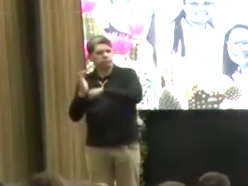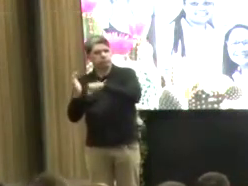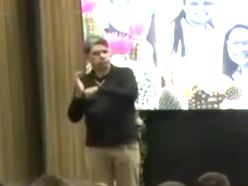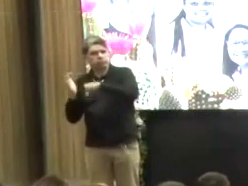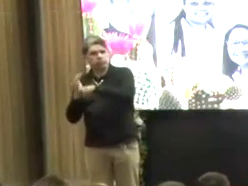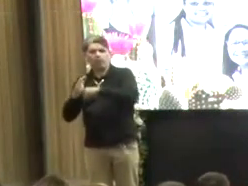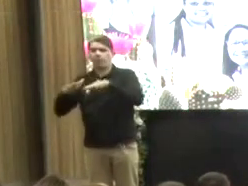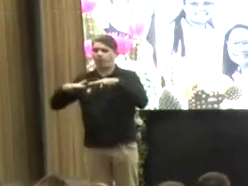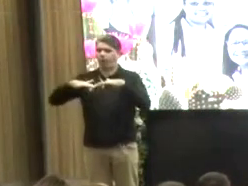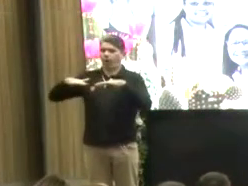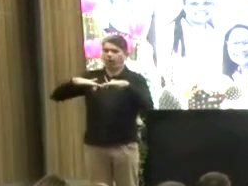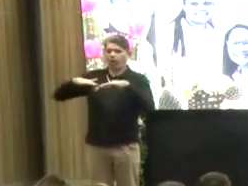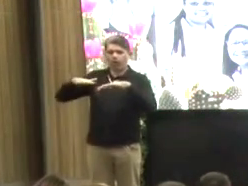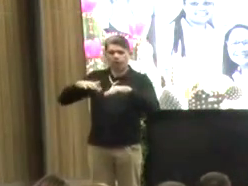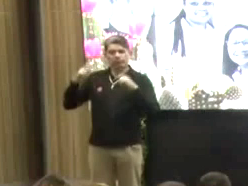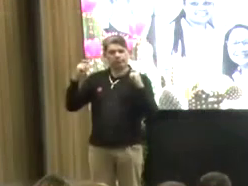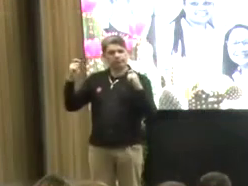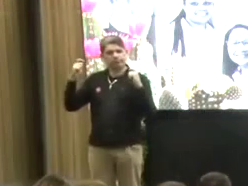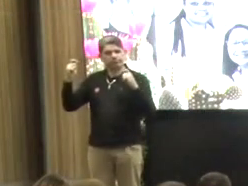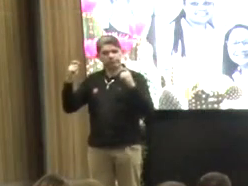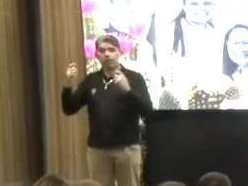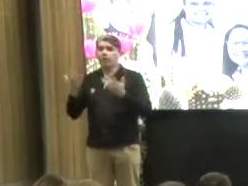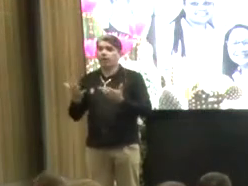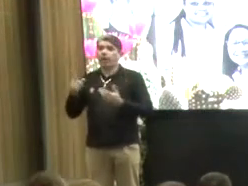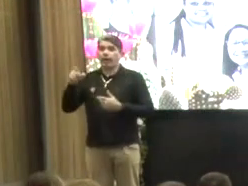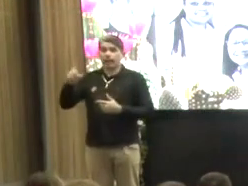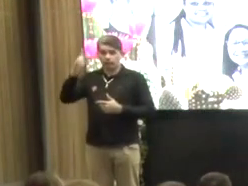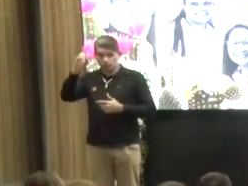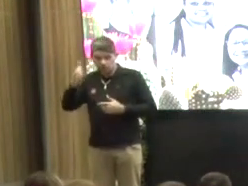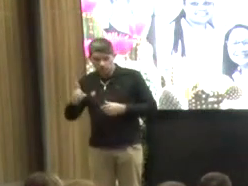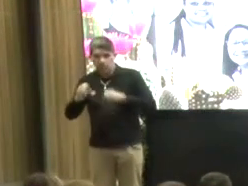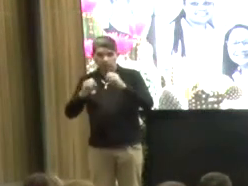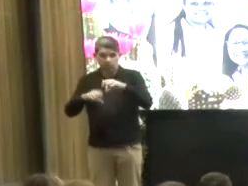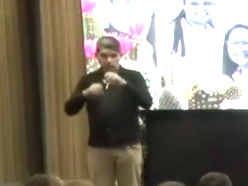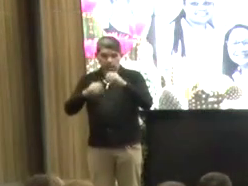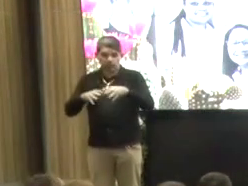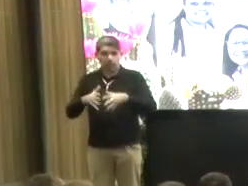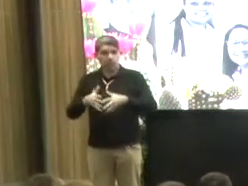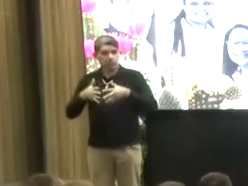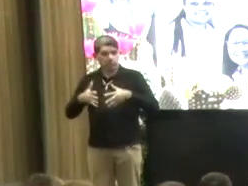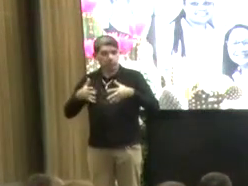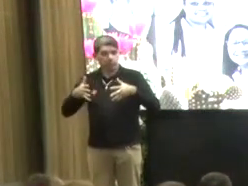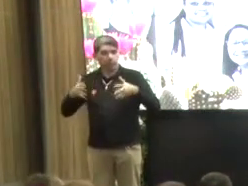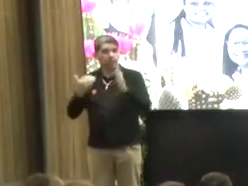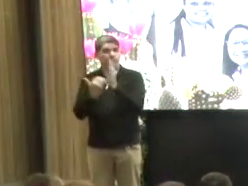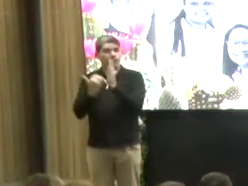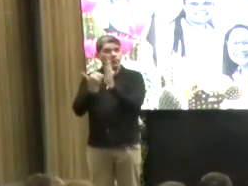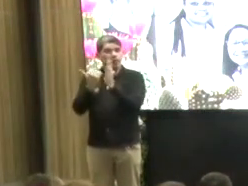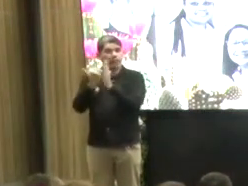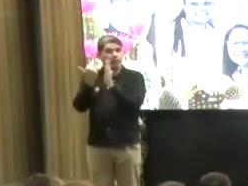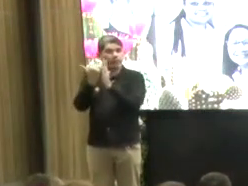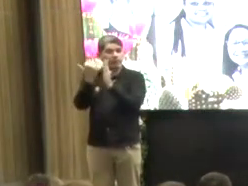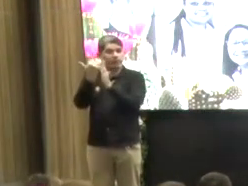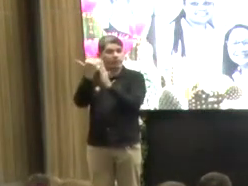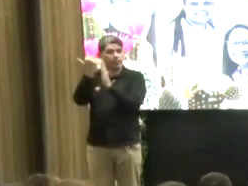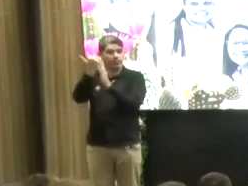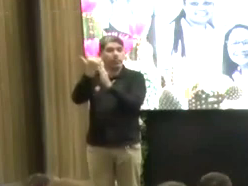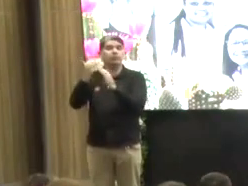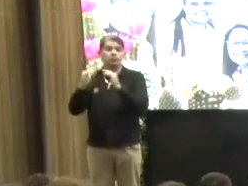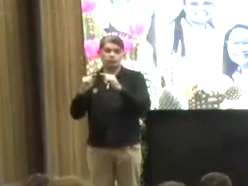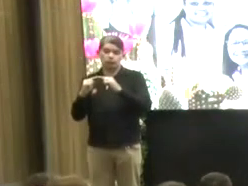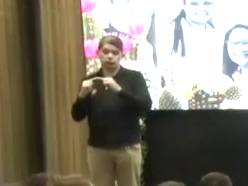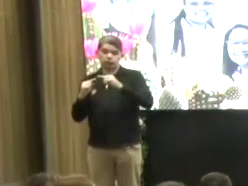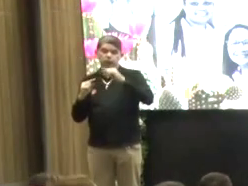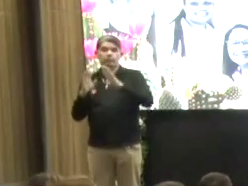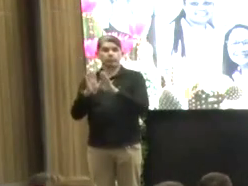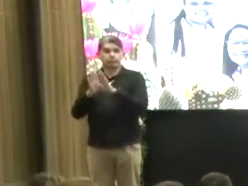né? O direito à educação foi se alargando e vem se alargando progressivamente, está